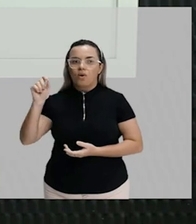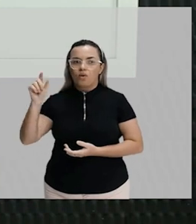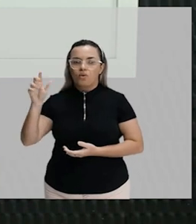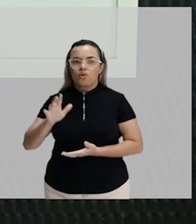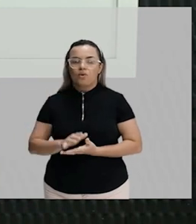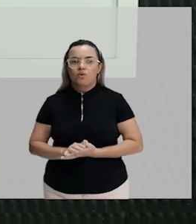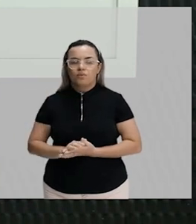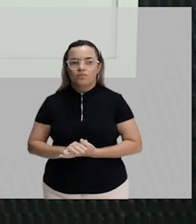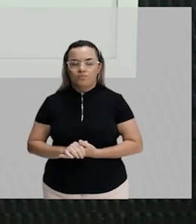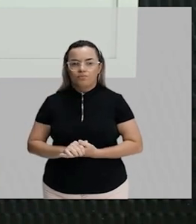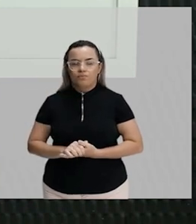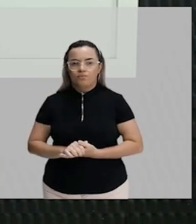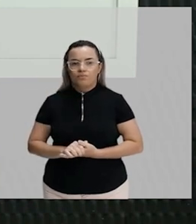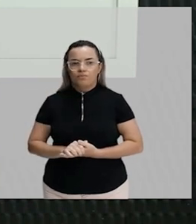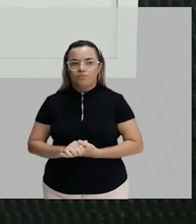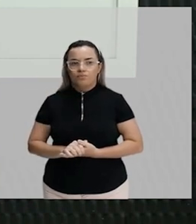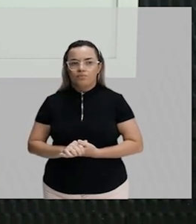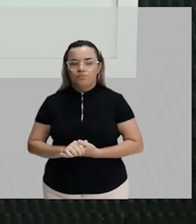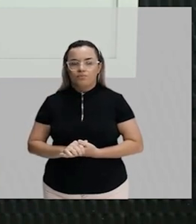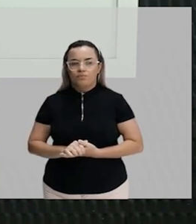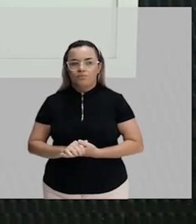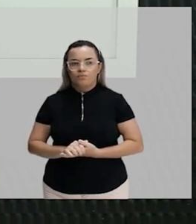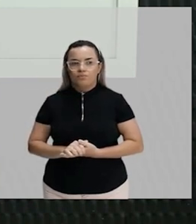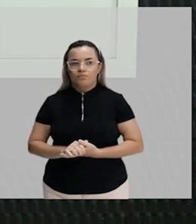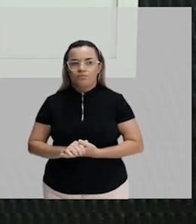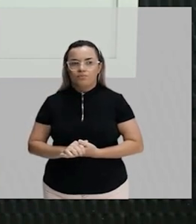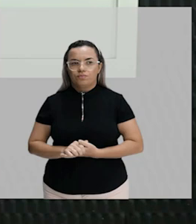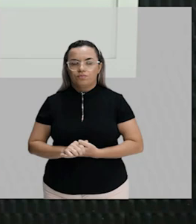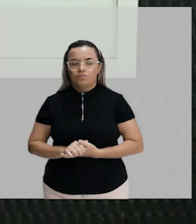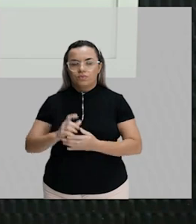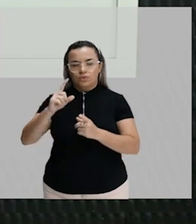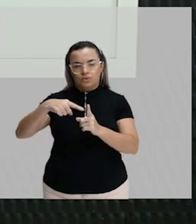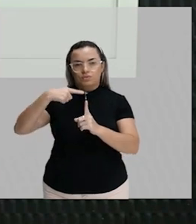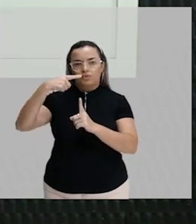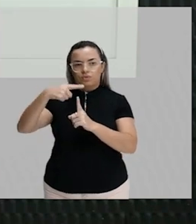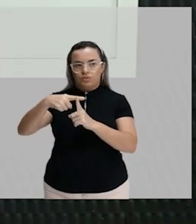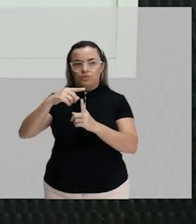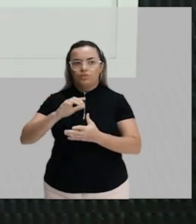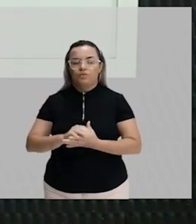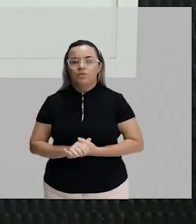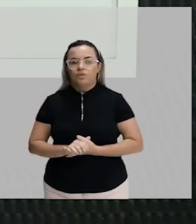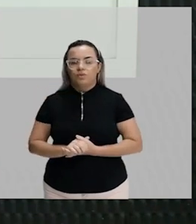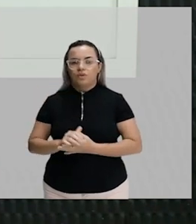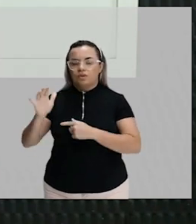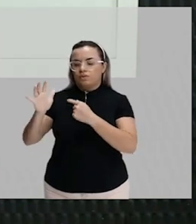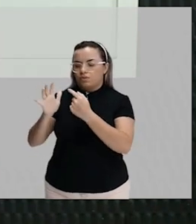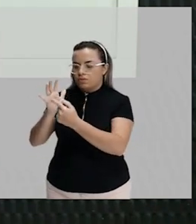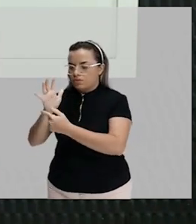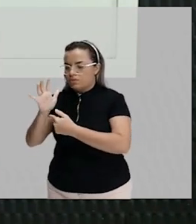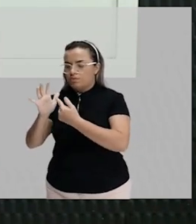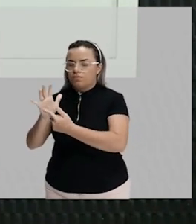palma da mão certo isso quando trata-se de uma carga positiva certo